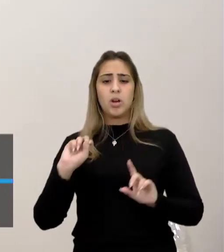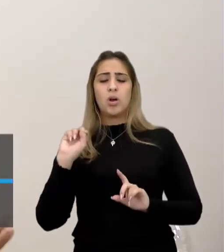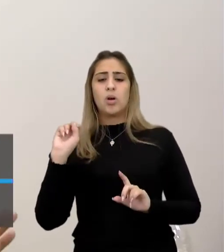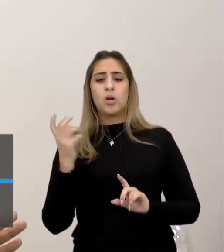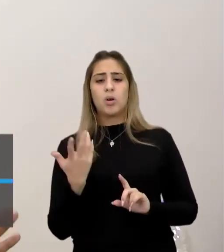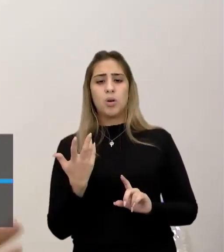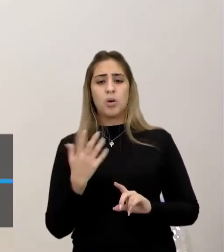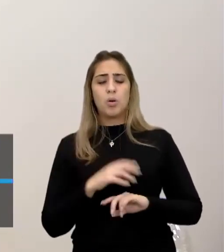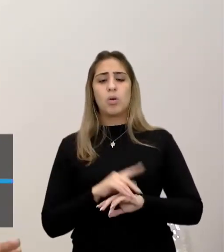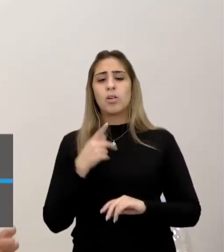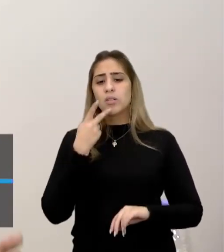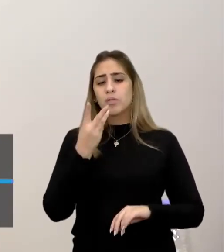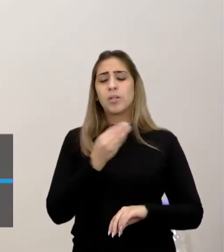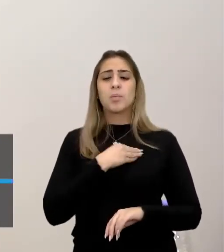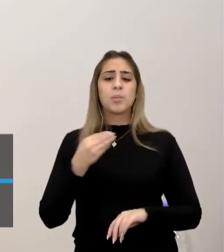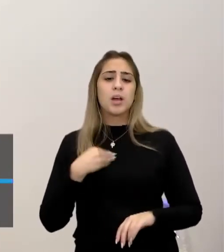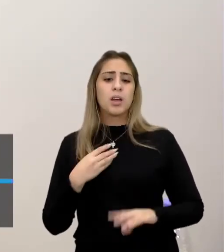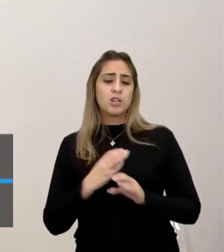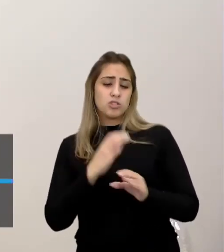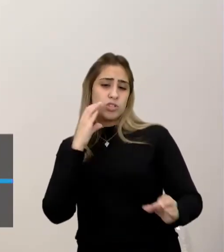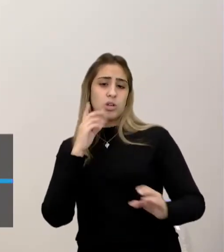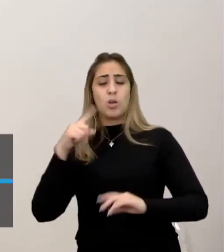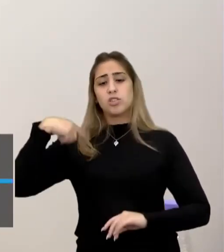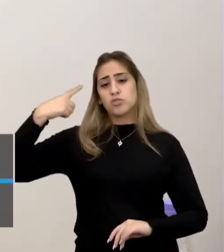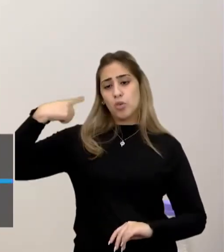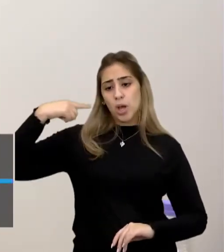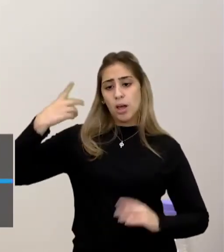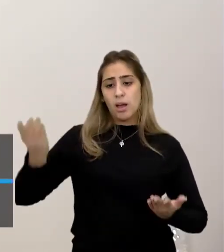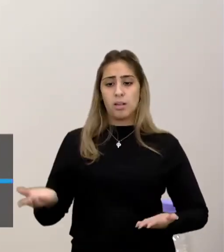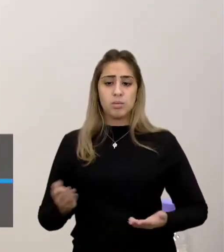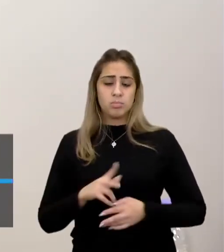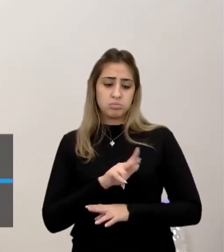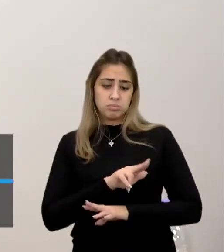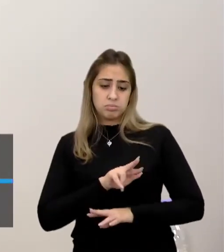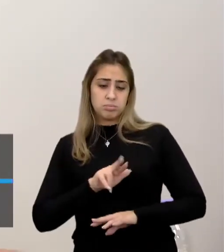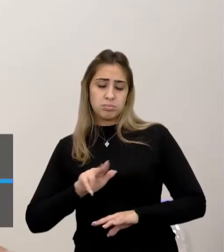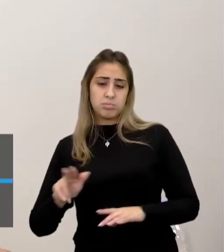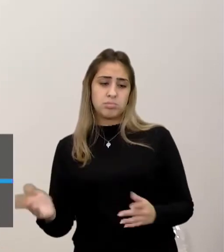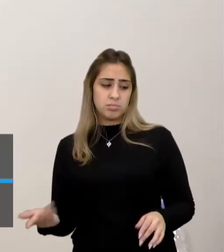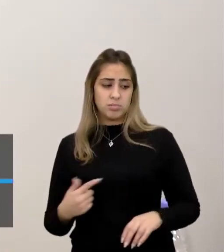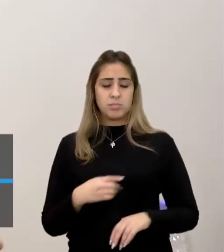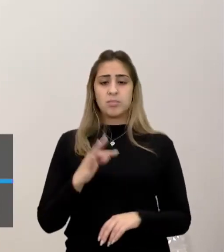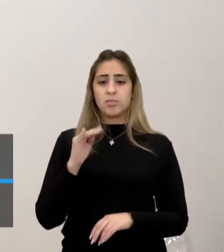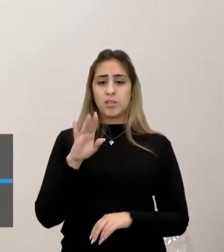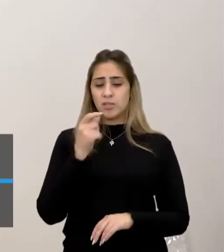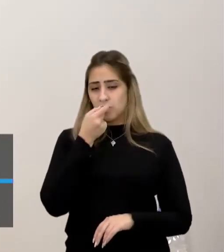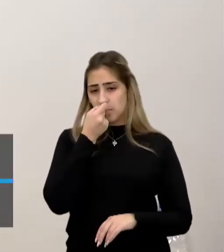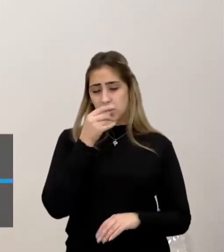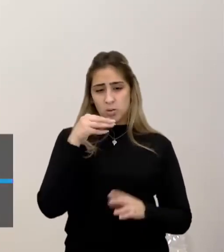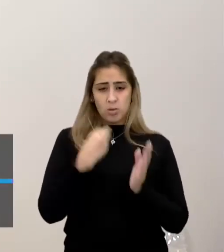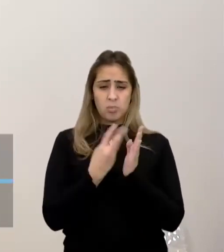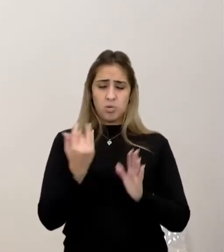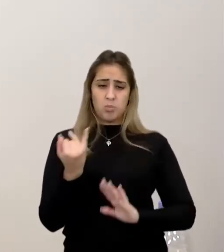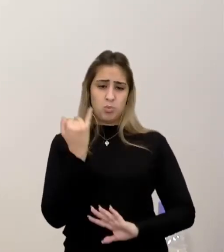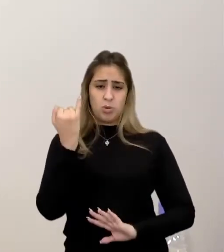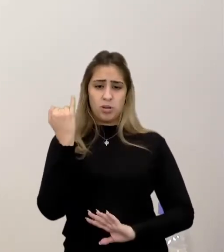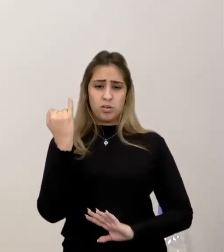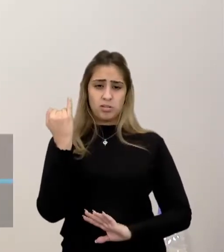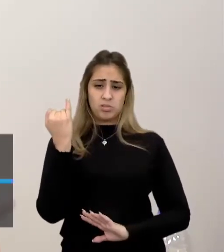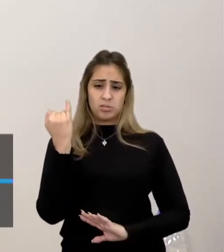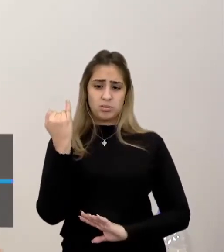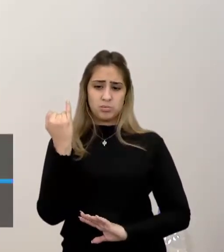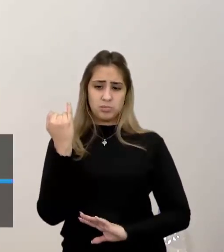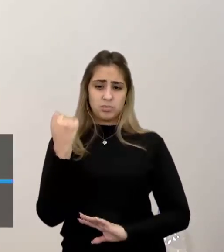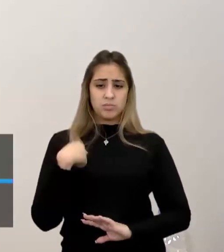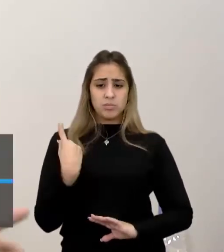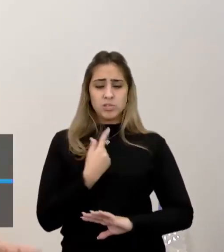fala que é médico, engenheiro, advogado, né? Então, assim, o que a Fabi colocou é muito importante, né? A gente